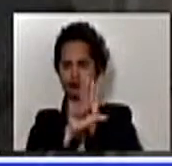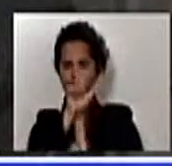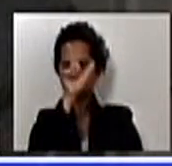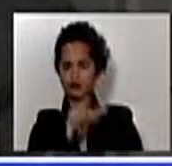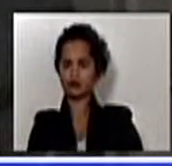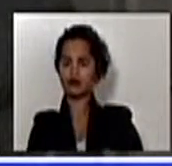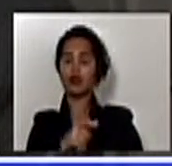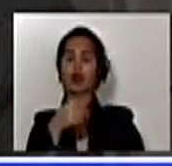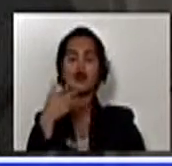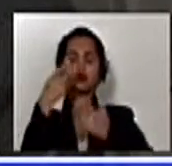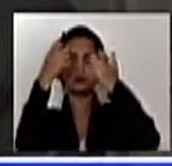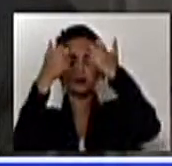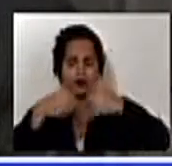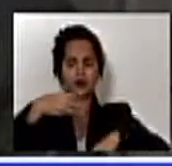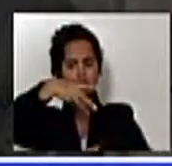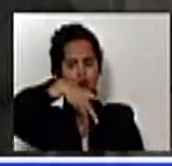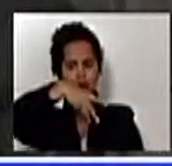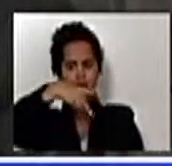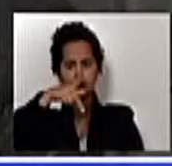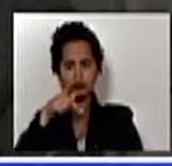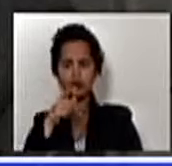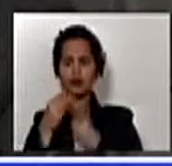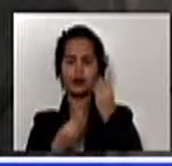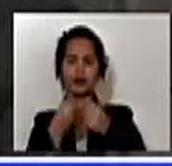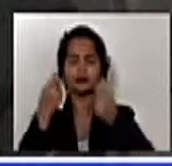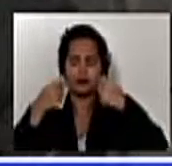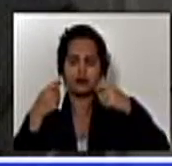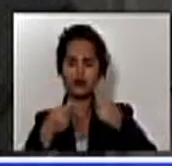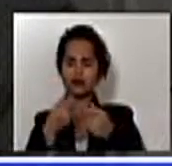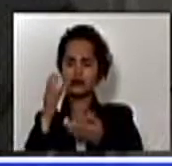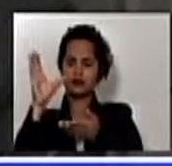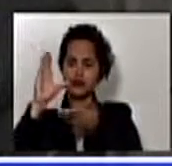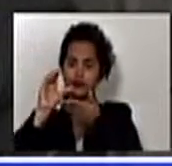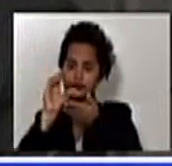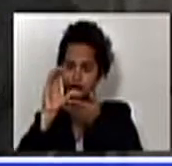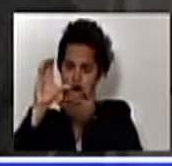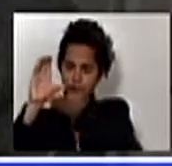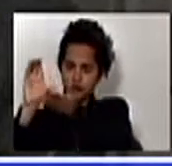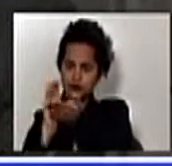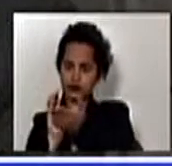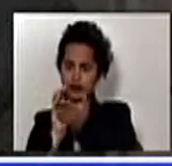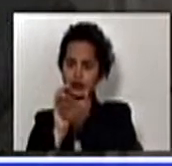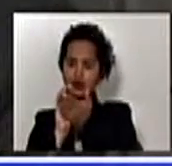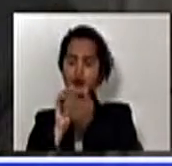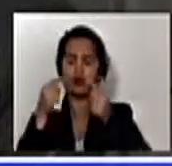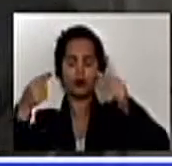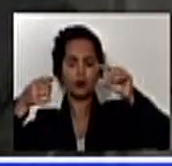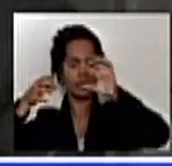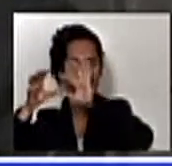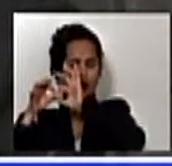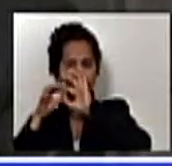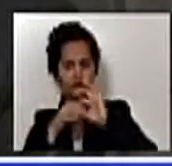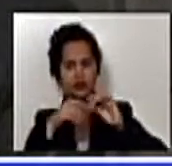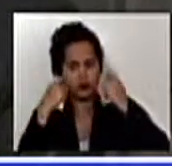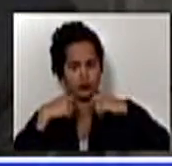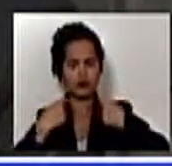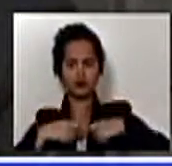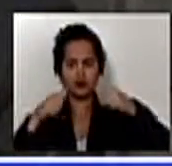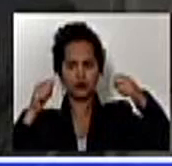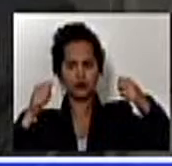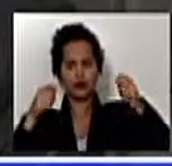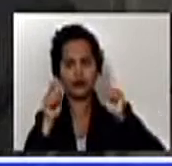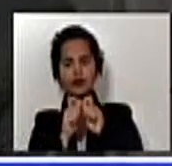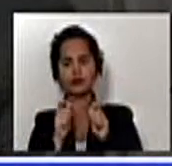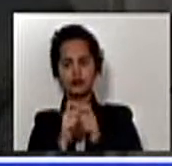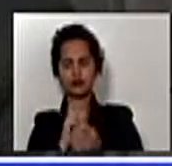Público precisa ter um orçamento que atenda às suas necessidades, porque as suas necessidades são as